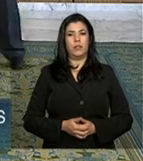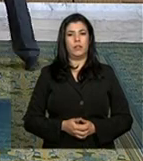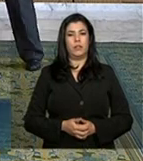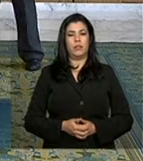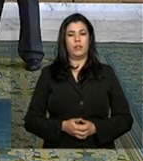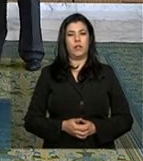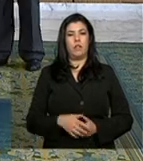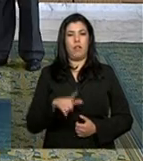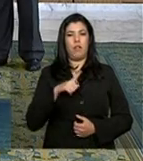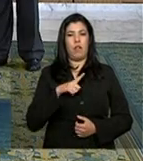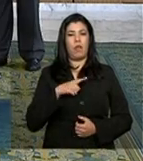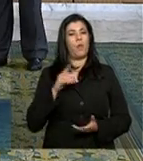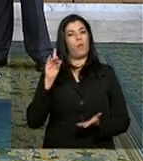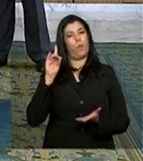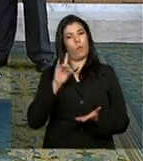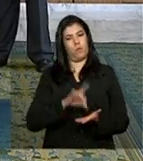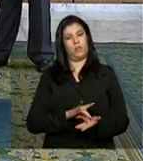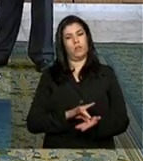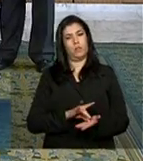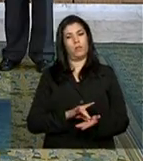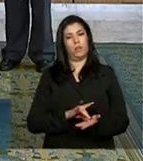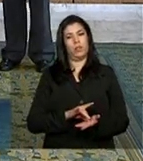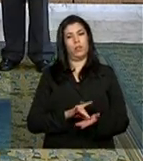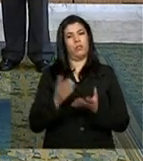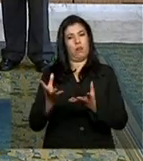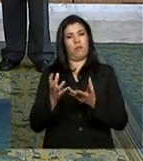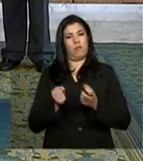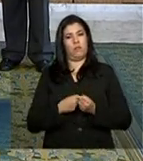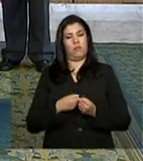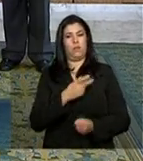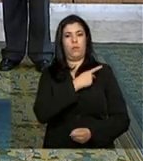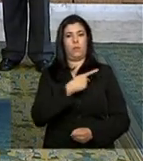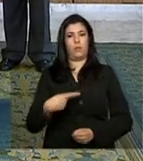passa então a ser reconhecido oficialmente pela presidenta Dilma Rousseff.